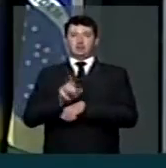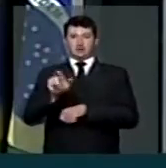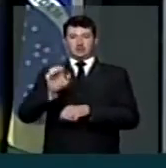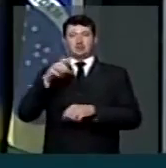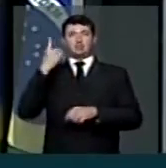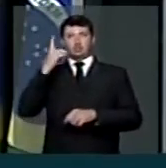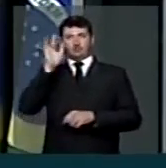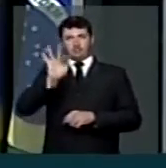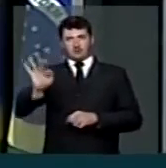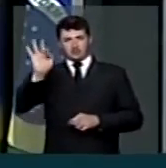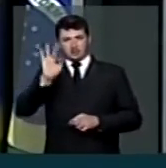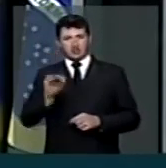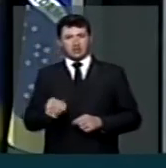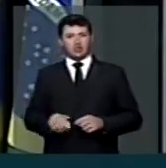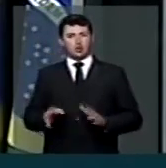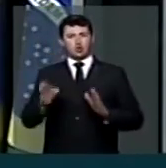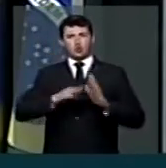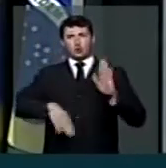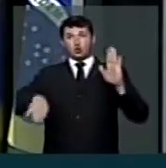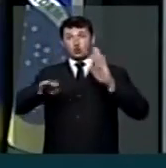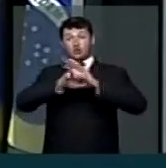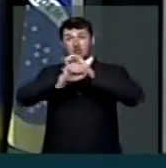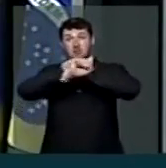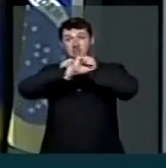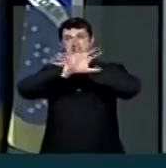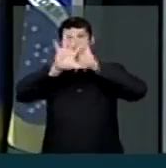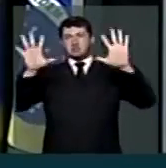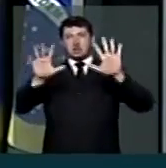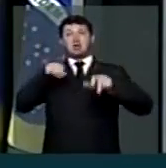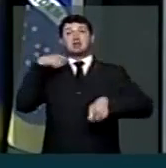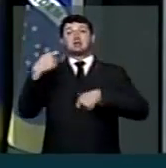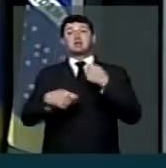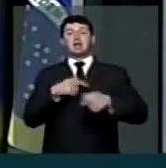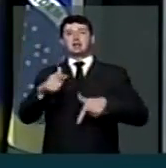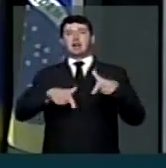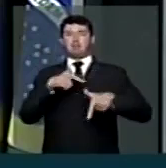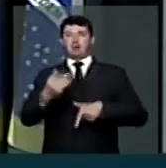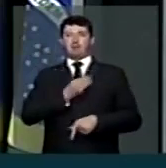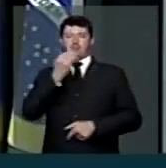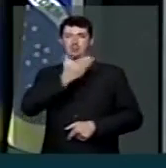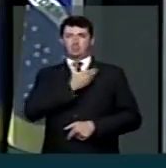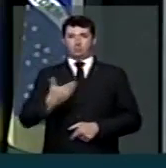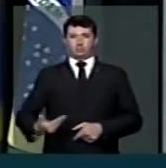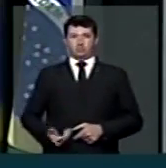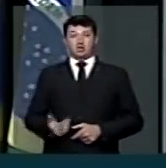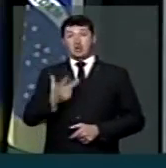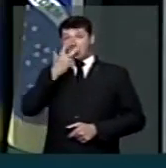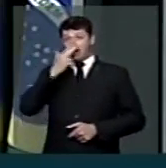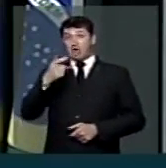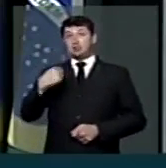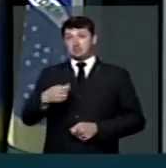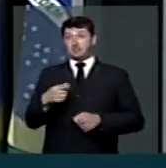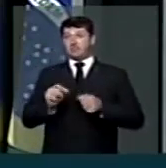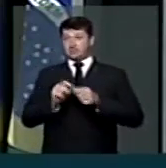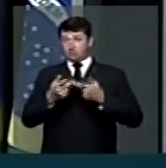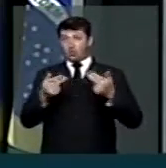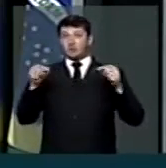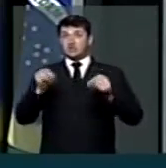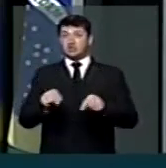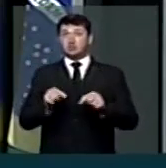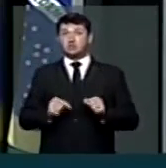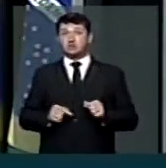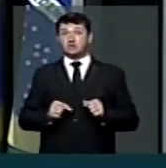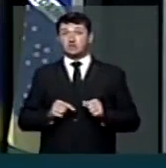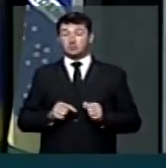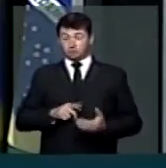deputado federal absoluta transparência de quem exerce vida pública. E acho que temos que ter gestos nesse sentido,